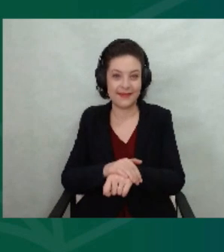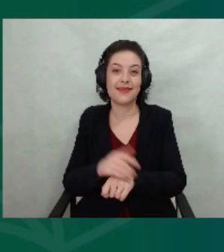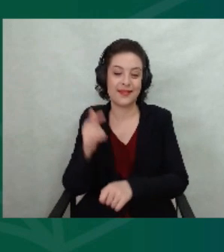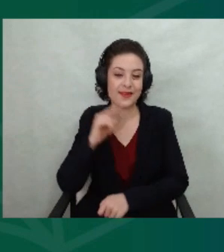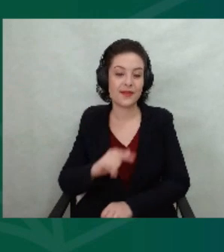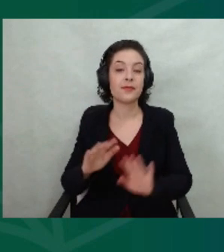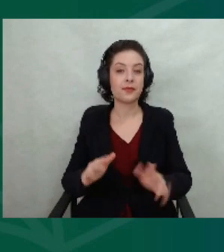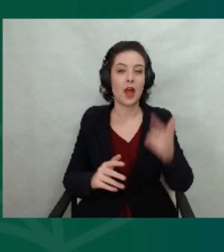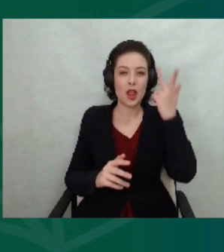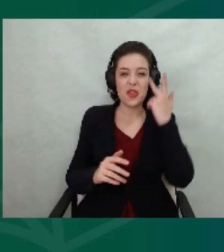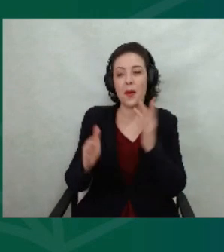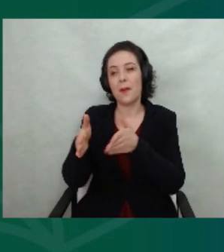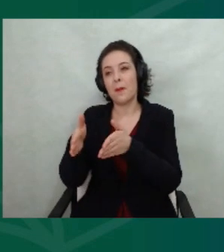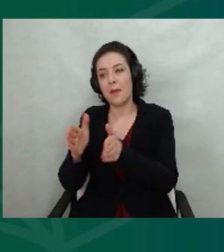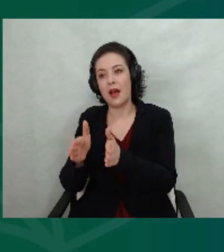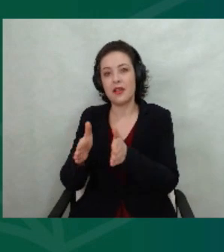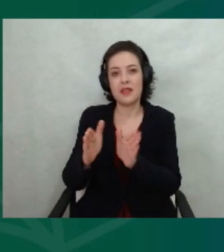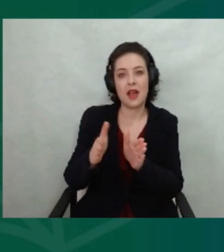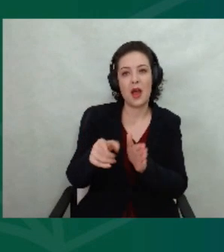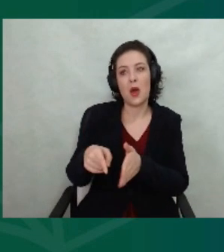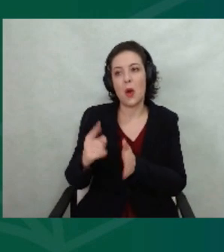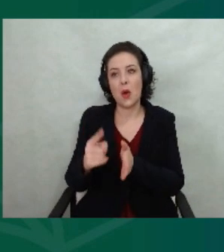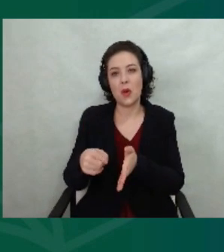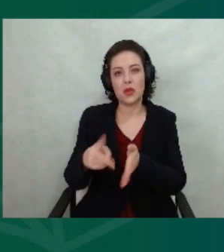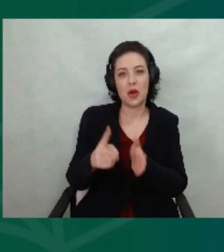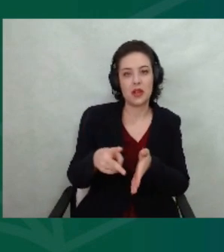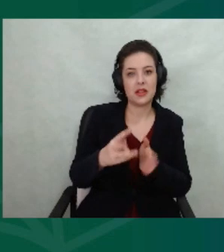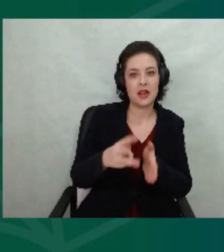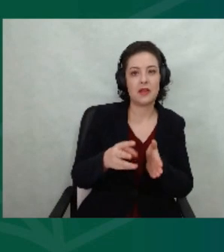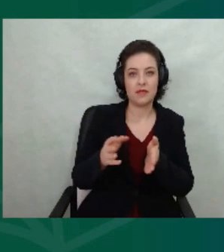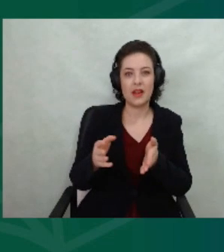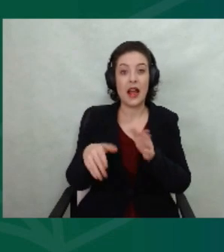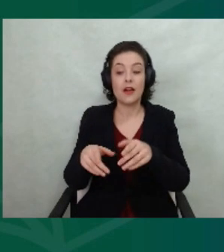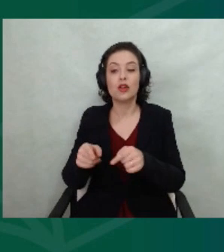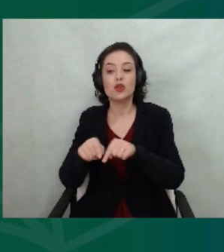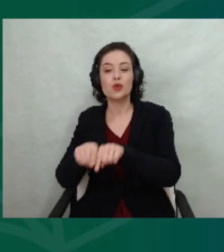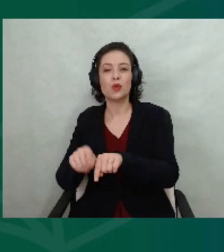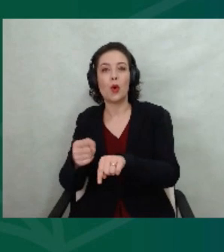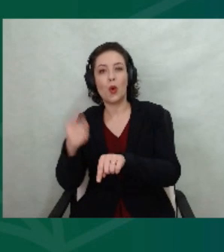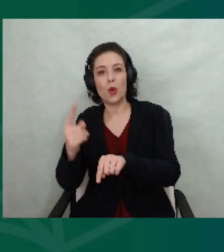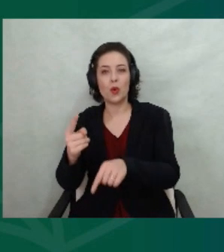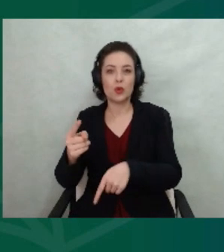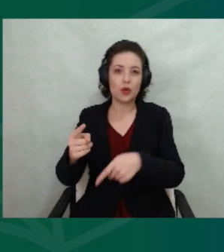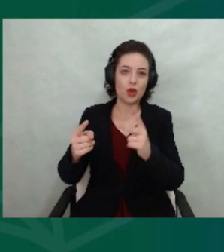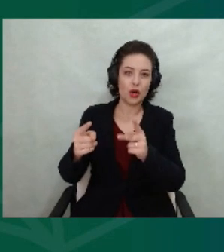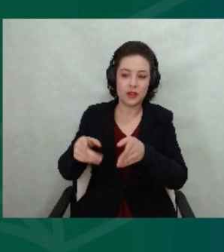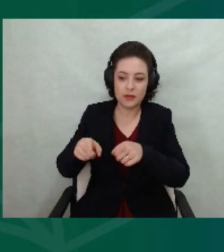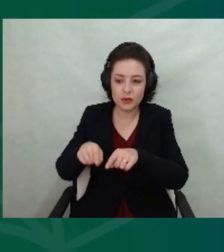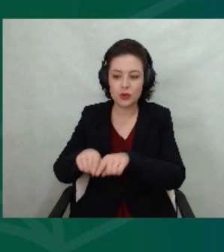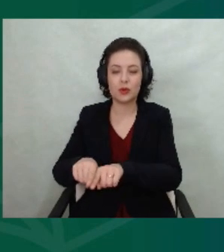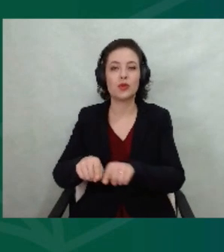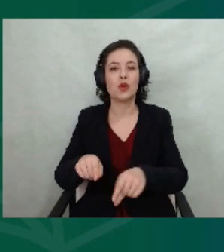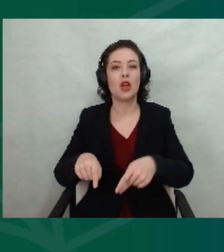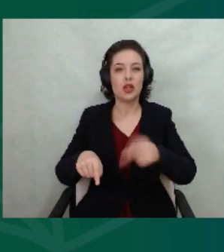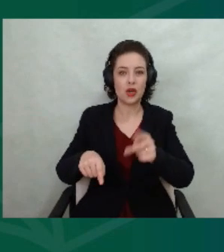nós temos fase 1 ou fase 1 e 2 juntos, ou 2 e 3 juntos, e aproveitar, então, acelerar